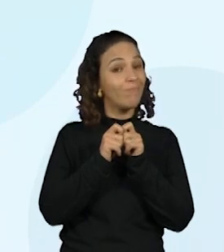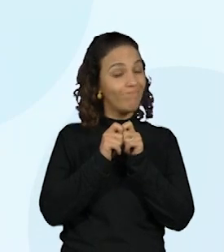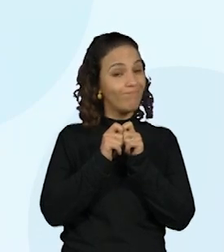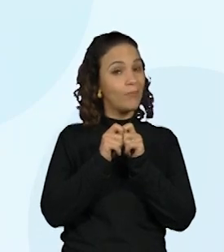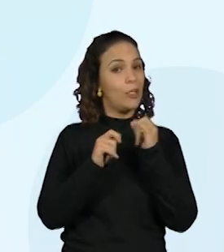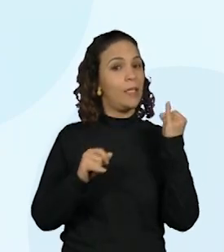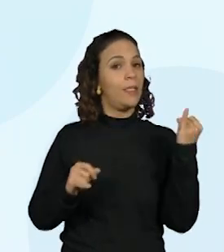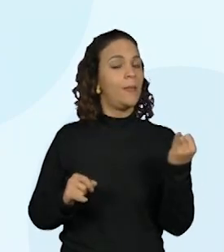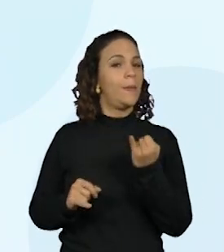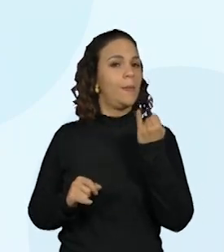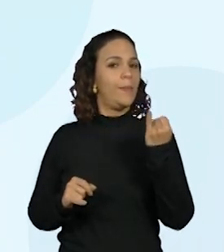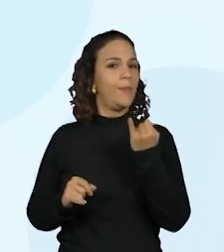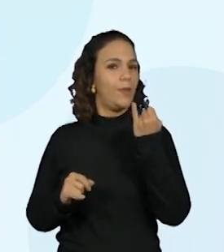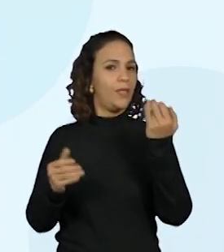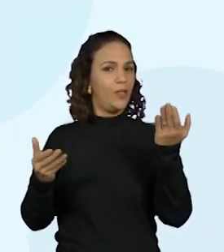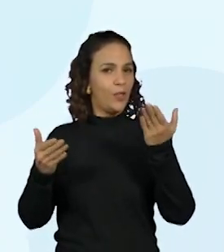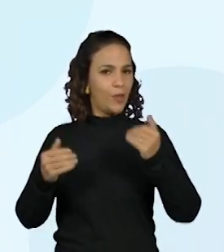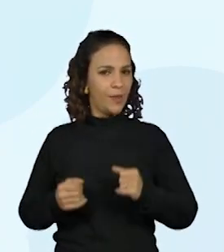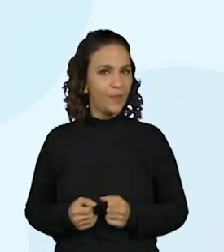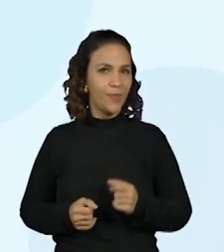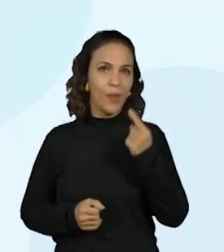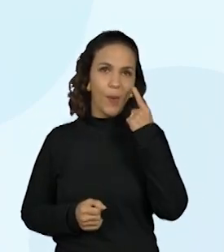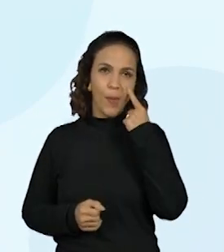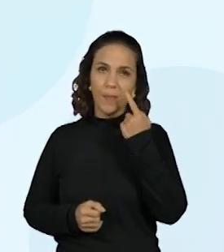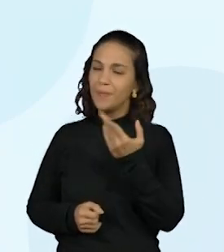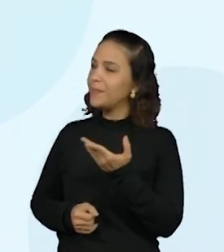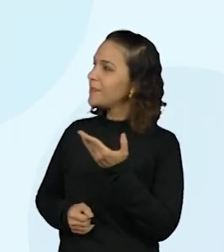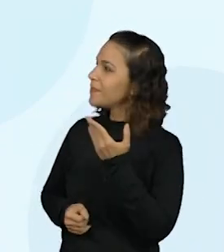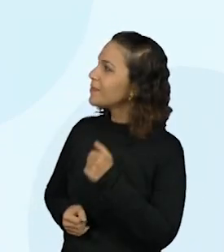importante neste momento. Observe.